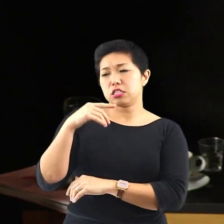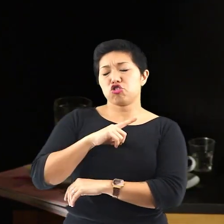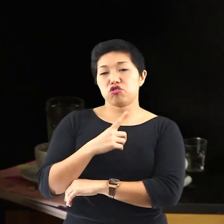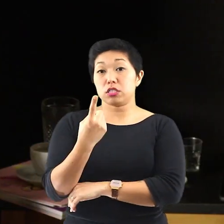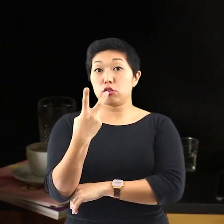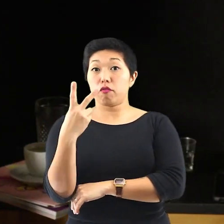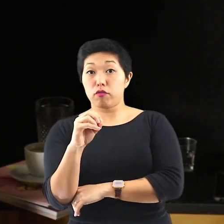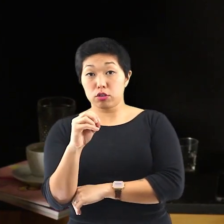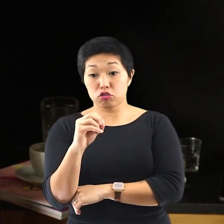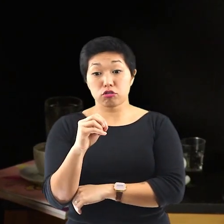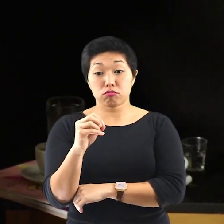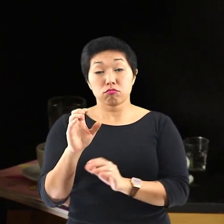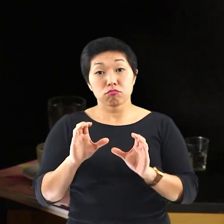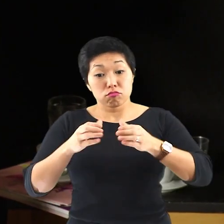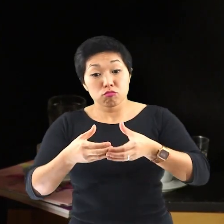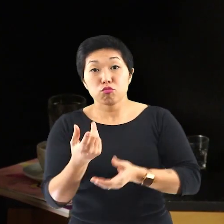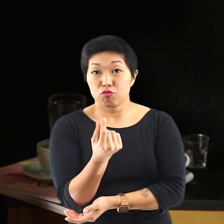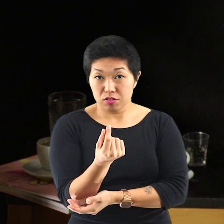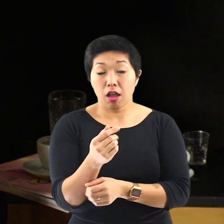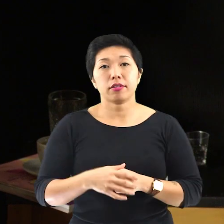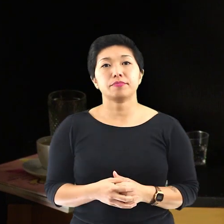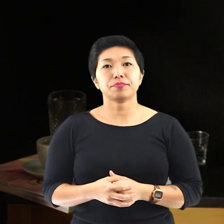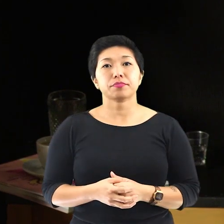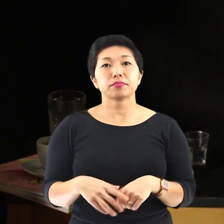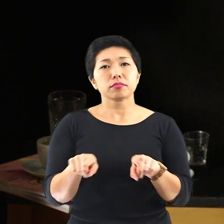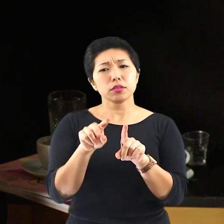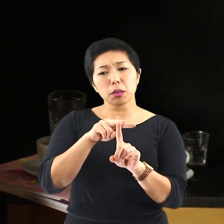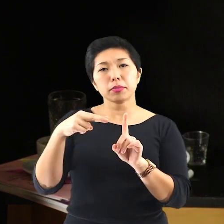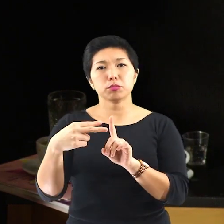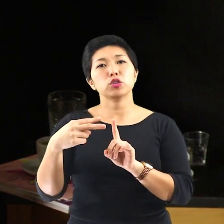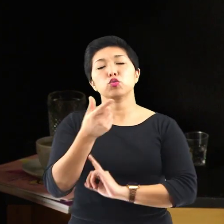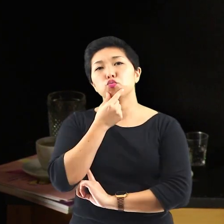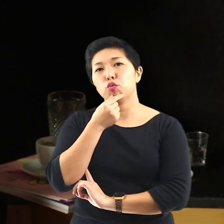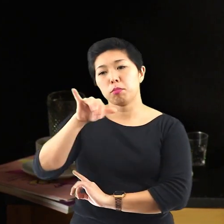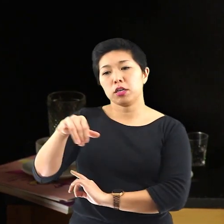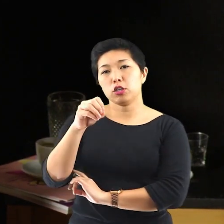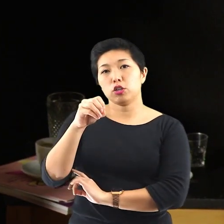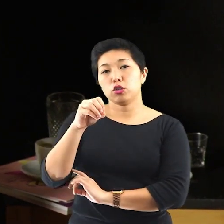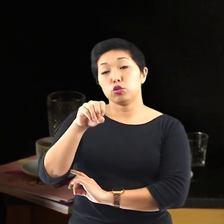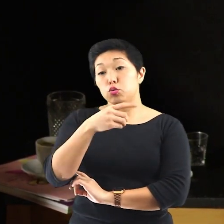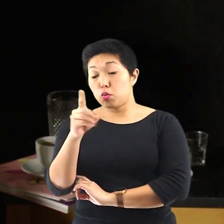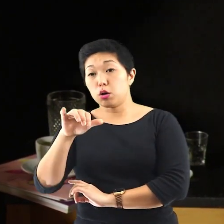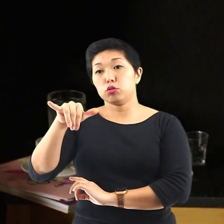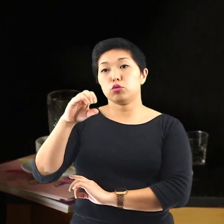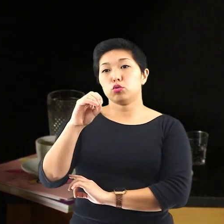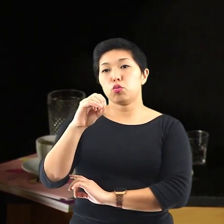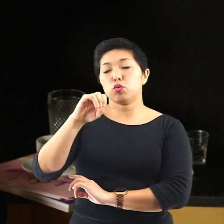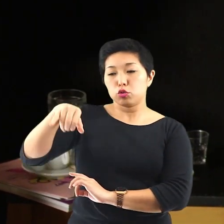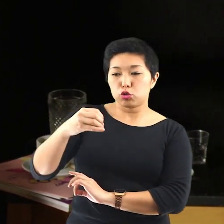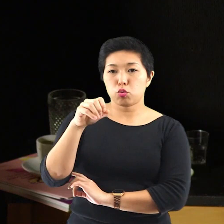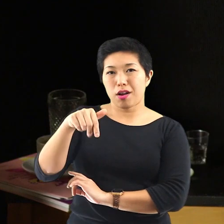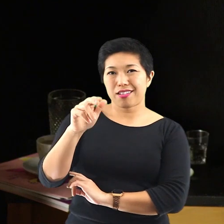120 moedas comunitárias, e a perspectiva do Joaquim de Mello, né, que é